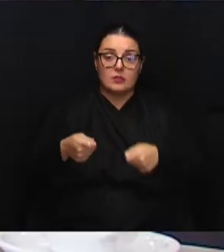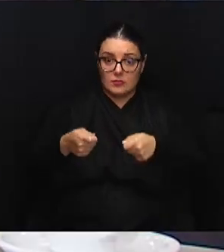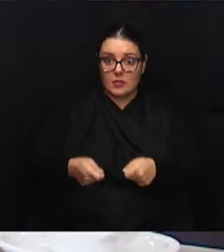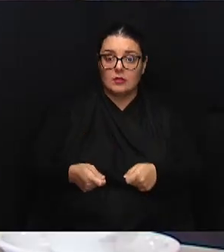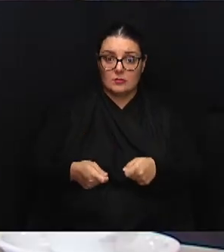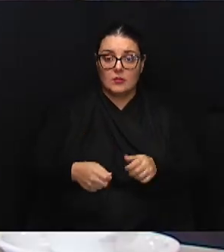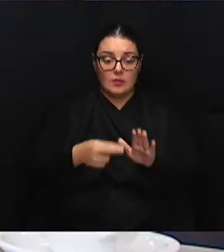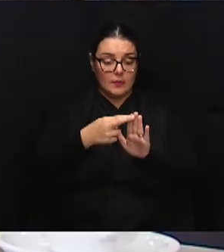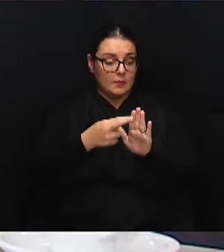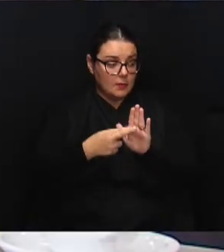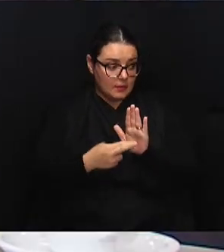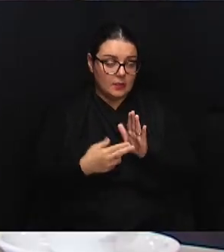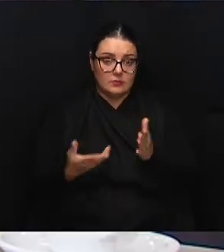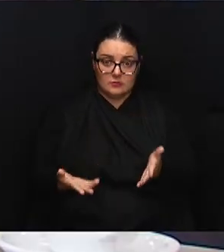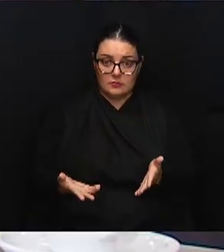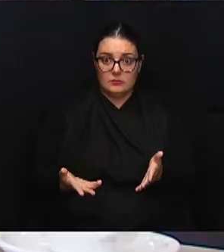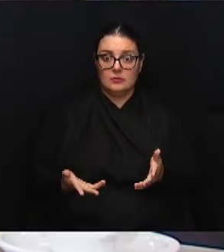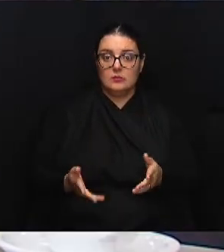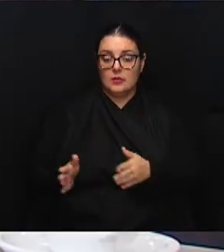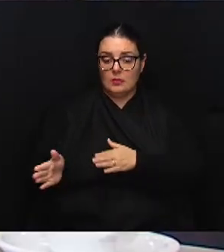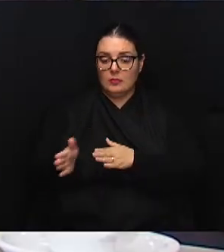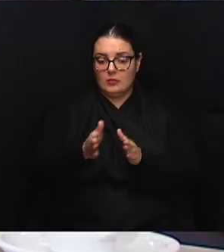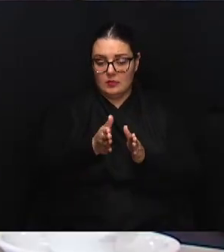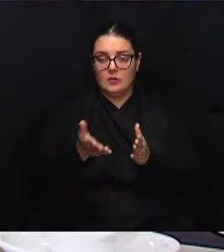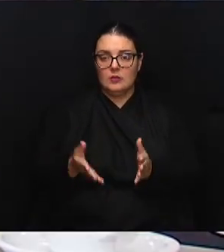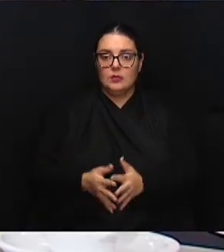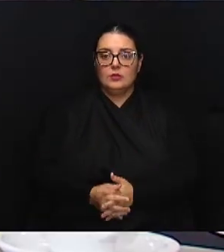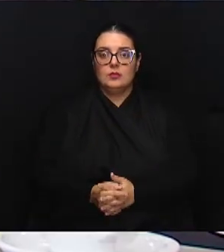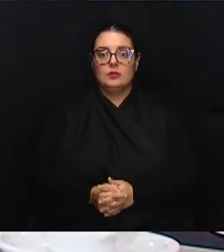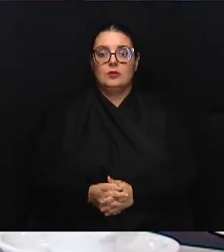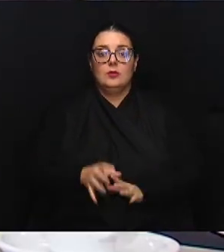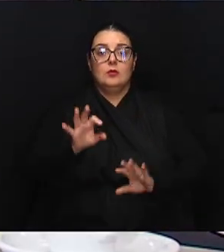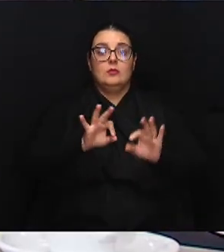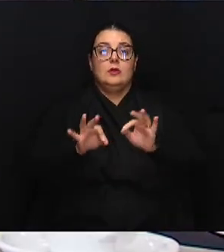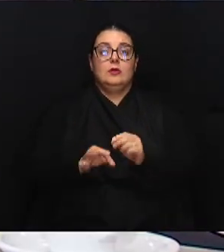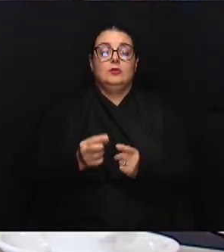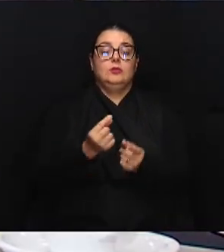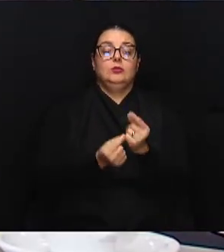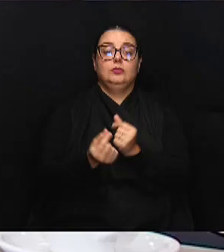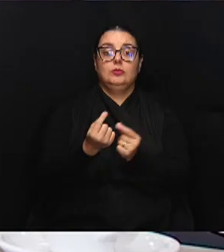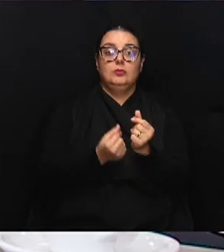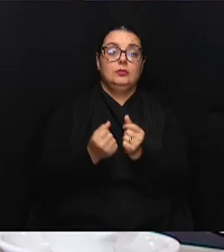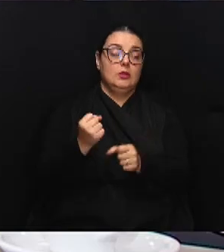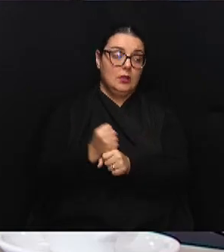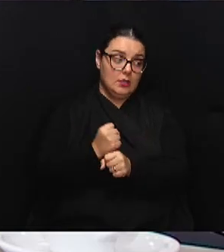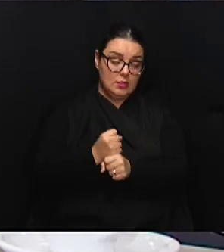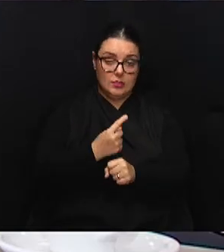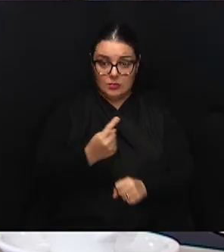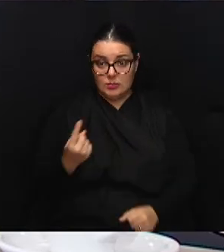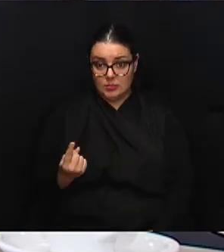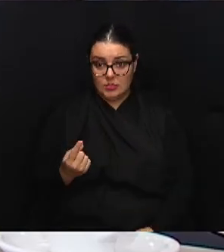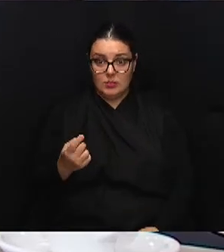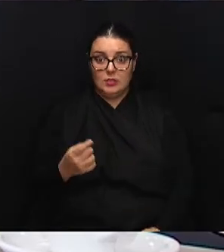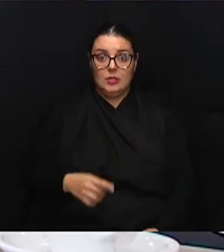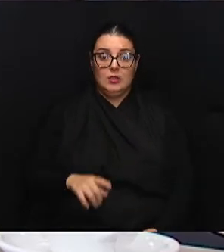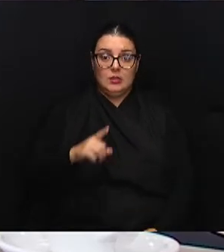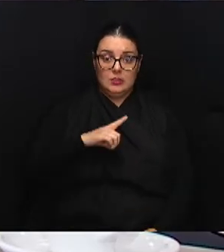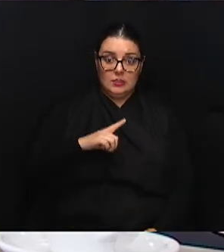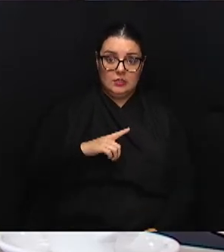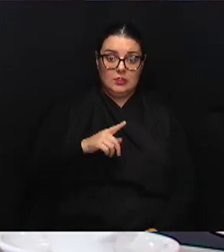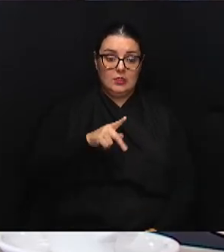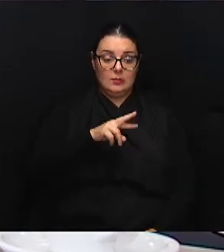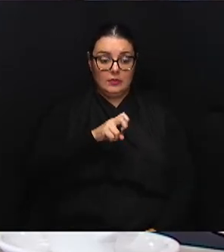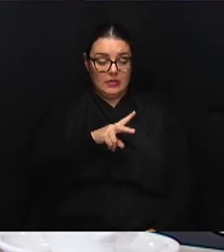as regras, vamos dizer assim, que vão orientar a elaboração do orçamento anual. Na verdade, além da previsão da